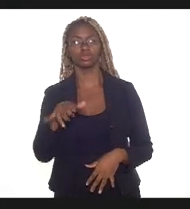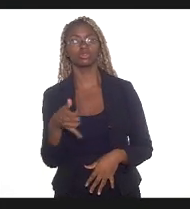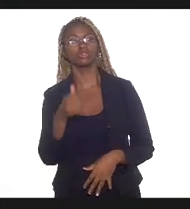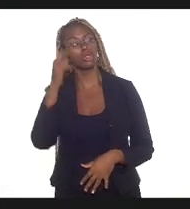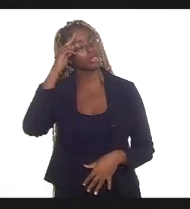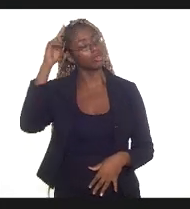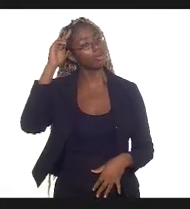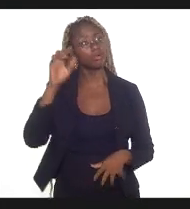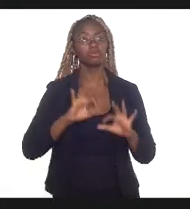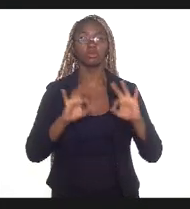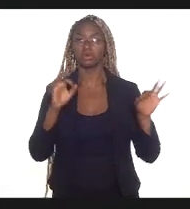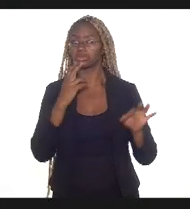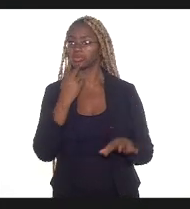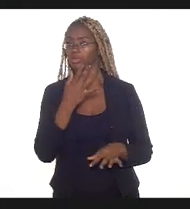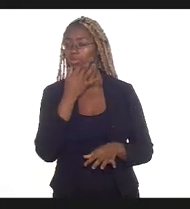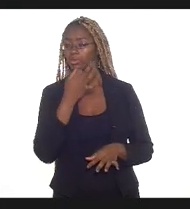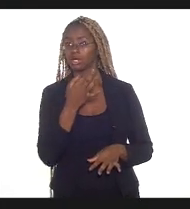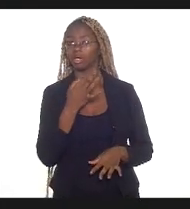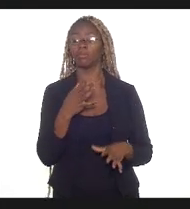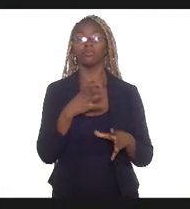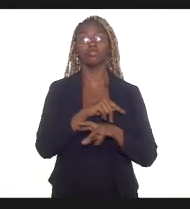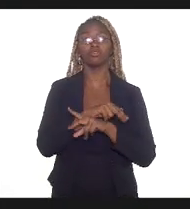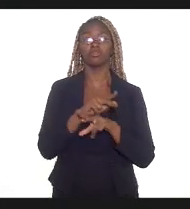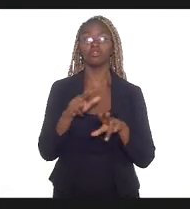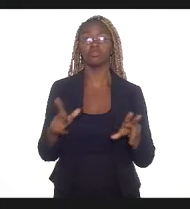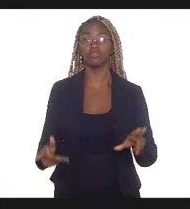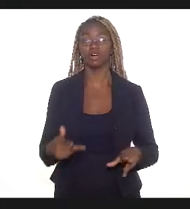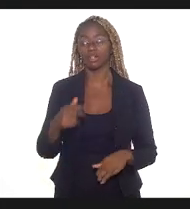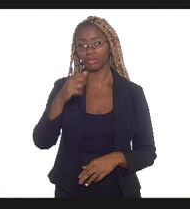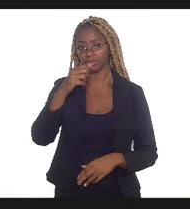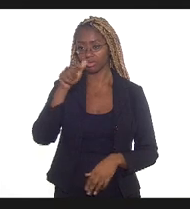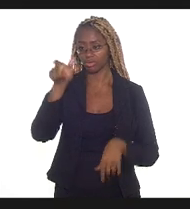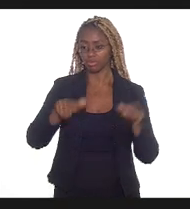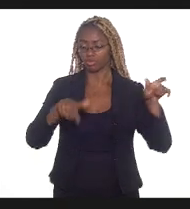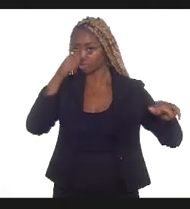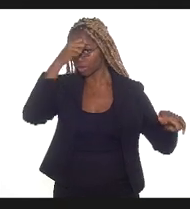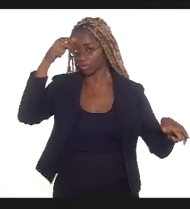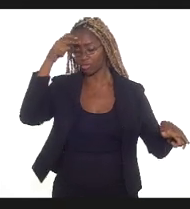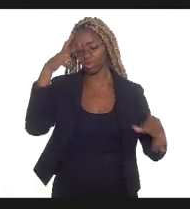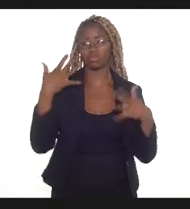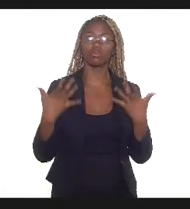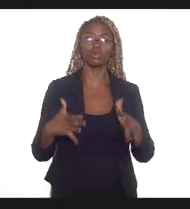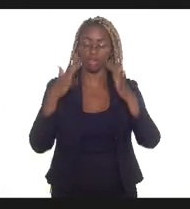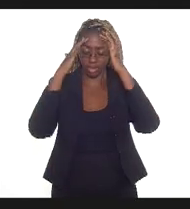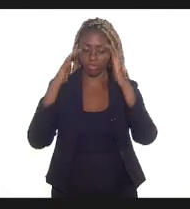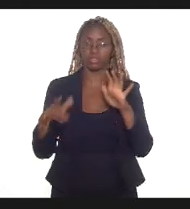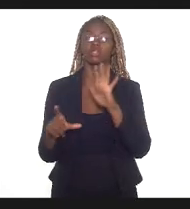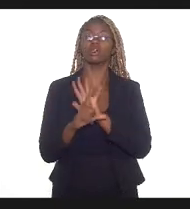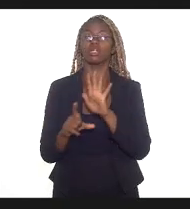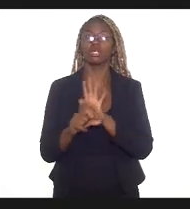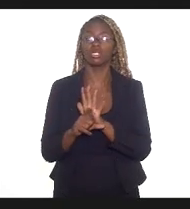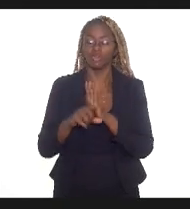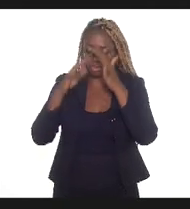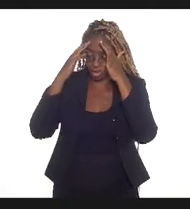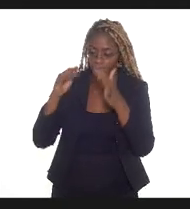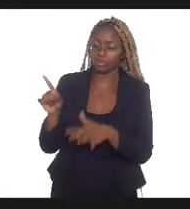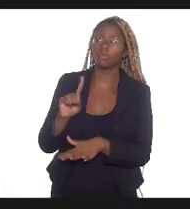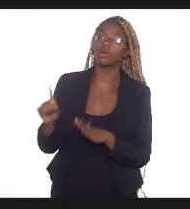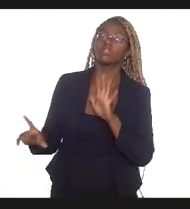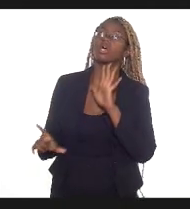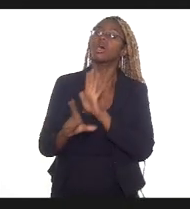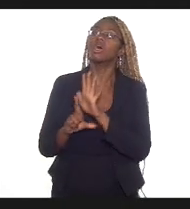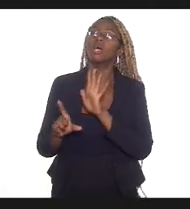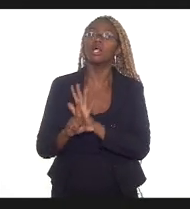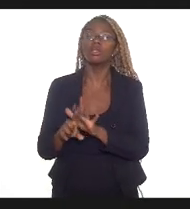nesse sentido, é que muitos prefeitos se recusam a cumprir a lei. Não estão cumprindo ainda a legislação no sentido de dar